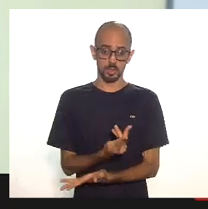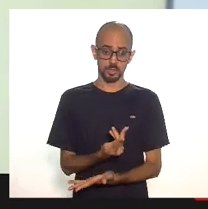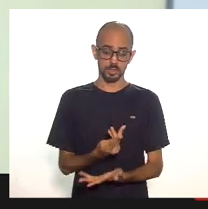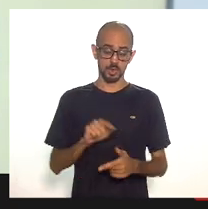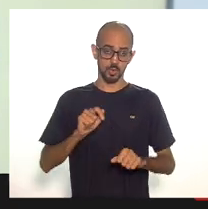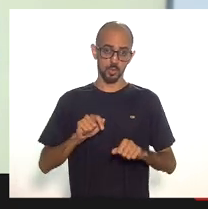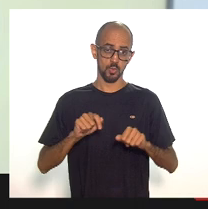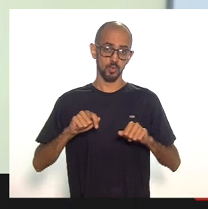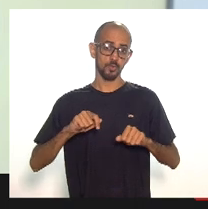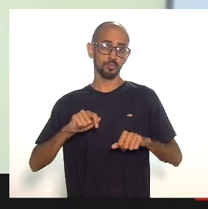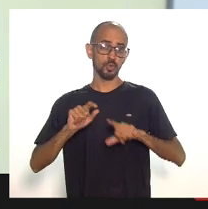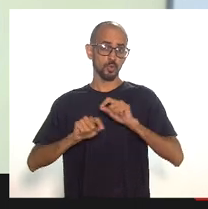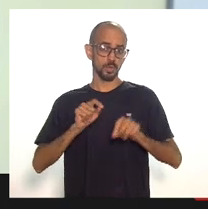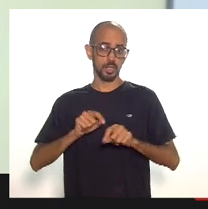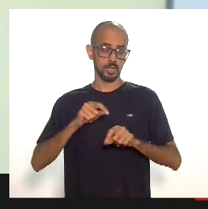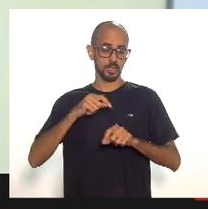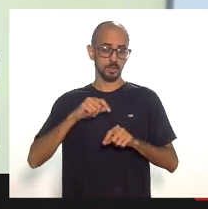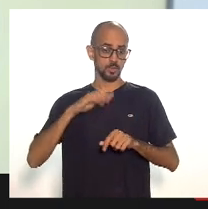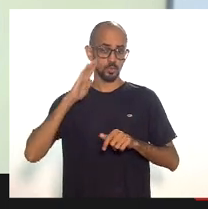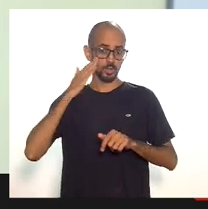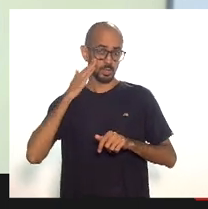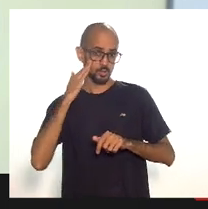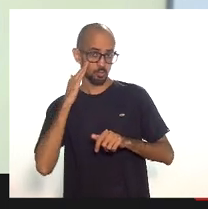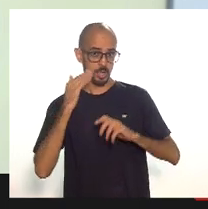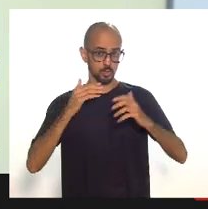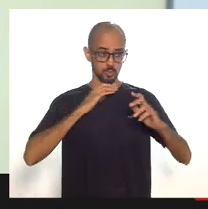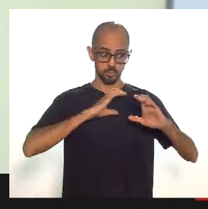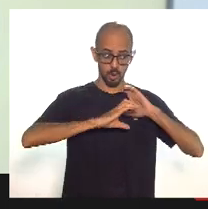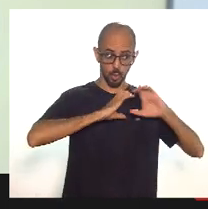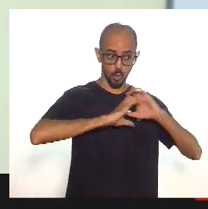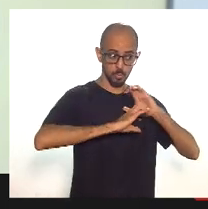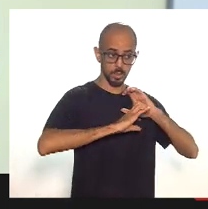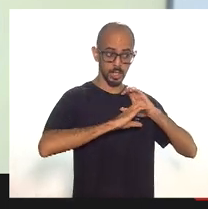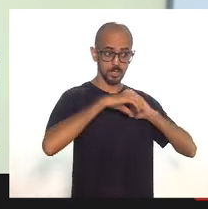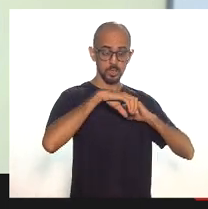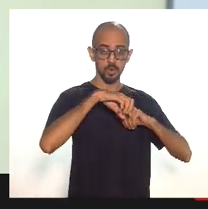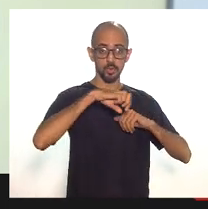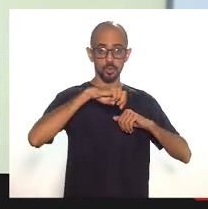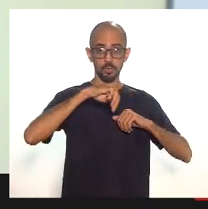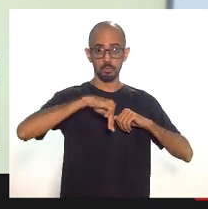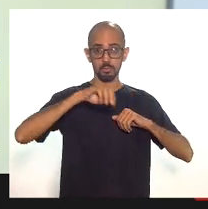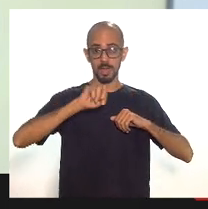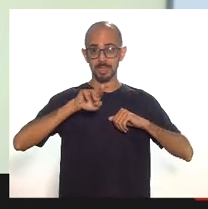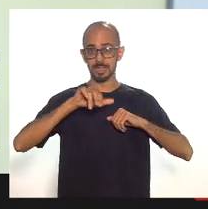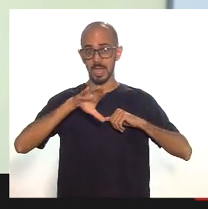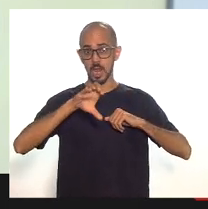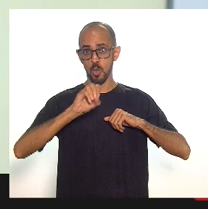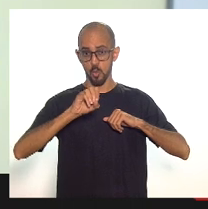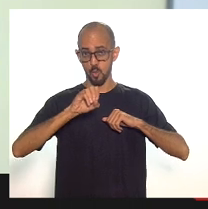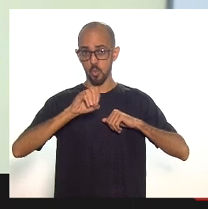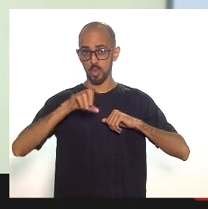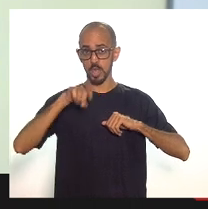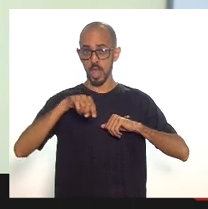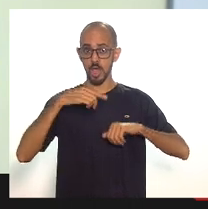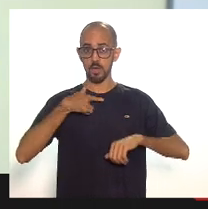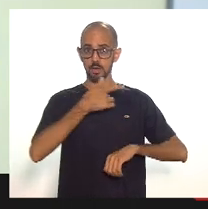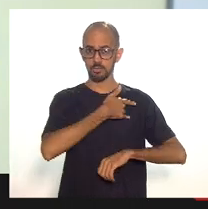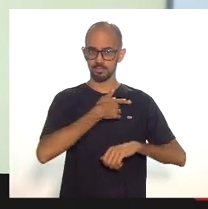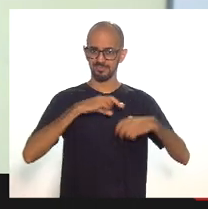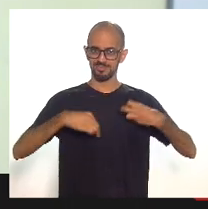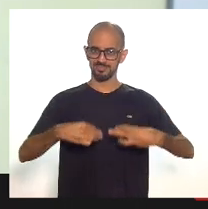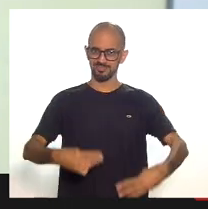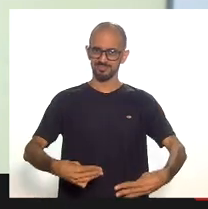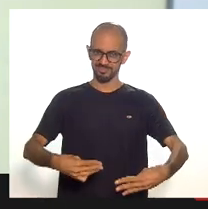houve um entendimento entre o ministro da Saúde, Dr. Marcelo Queiroga, e o governador, no sentido de abertura de